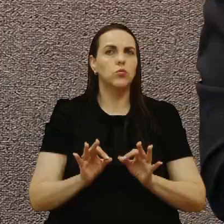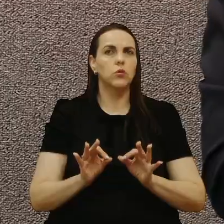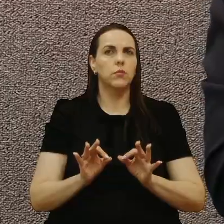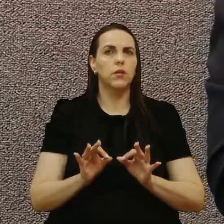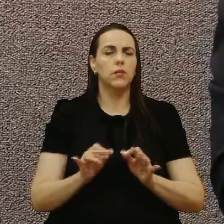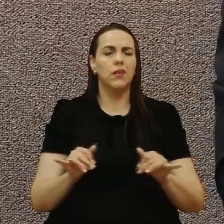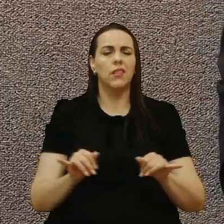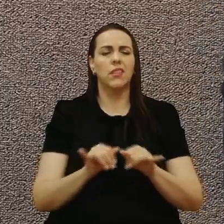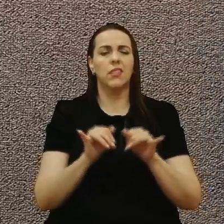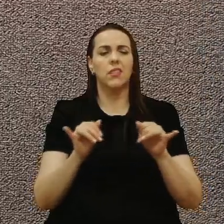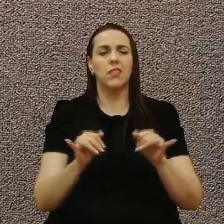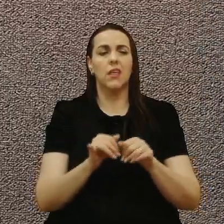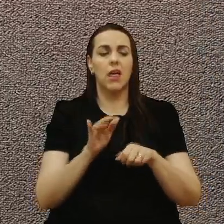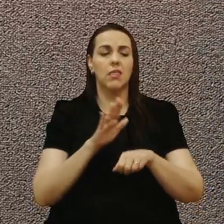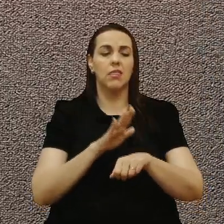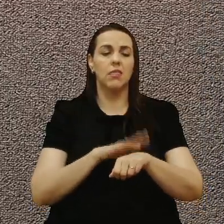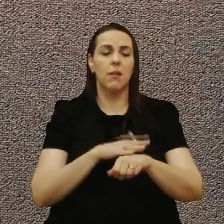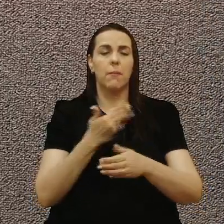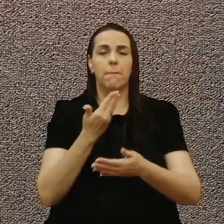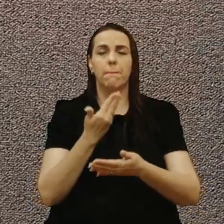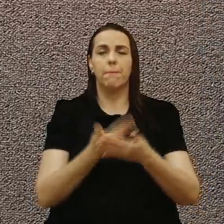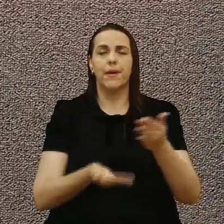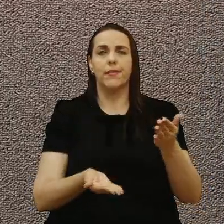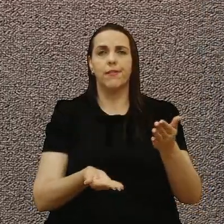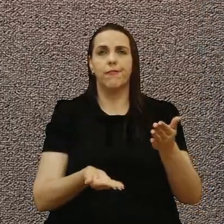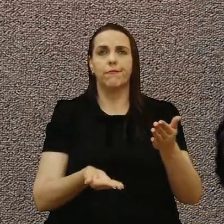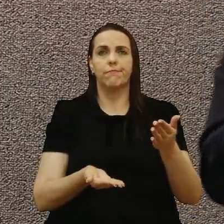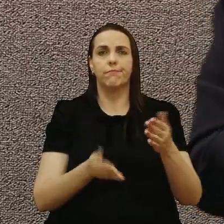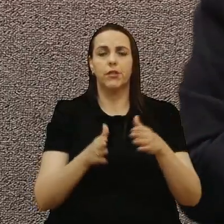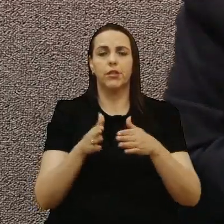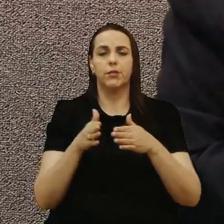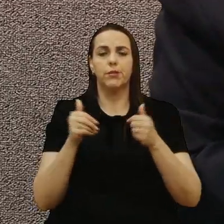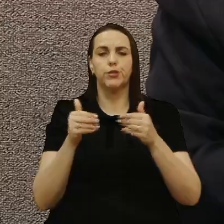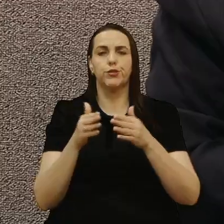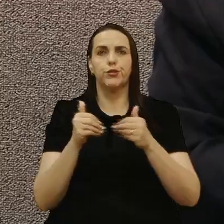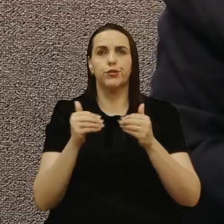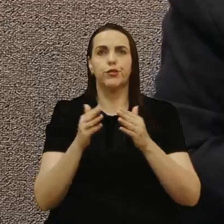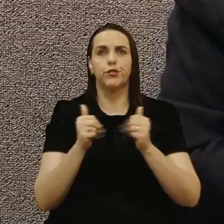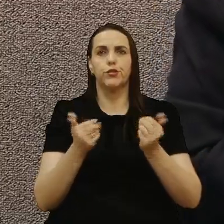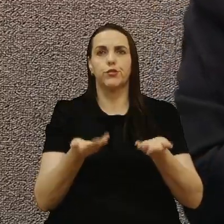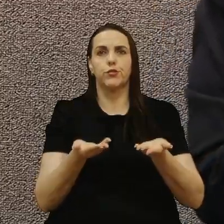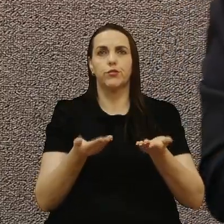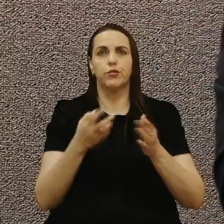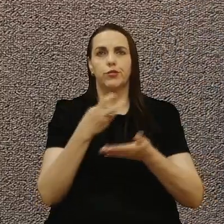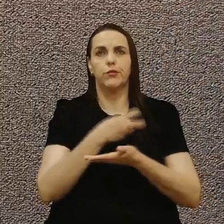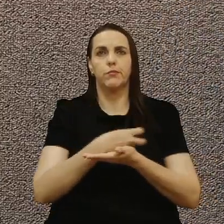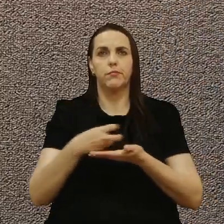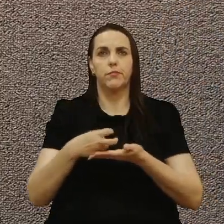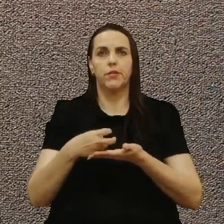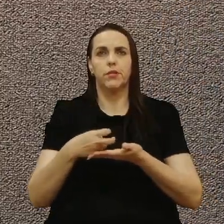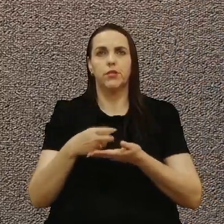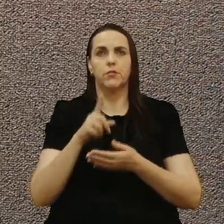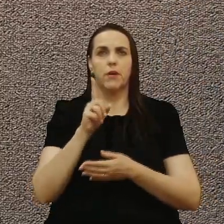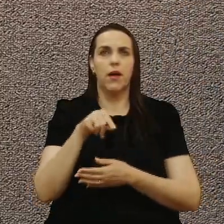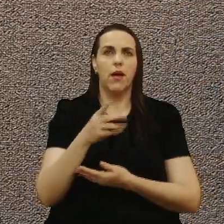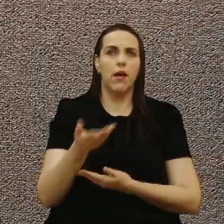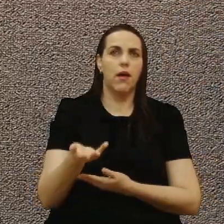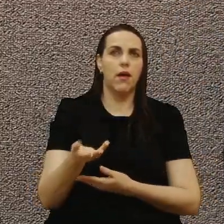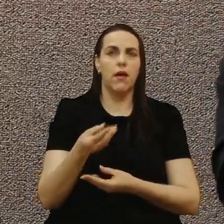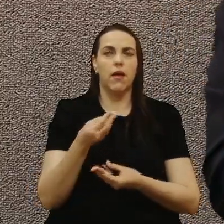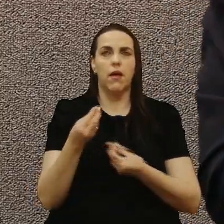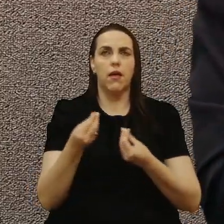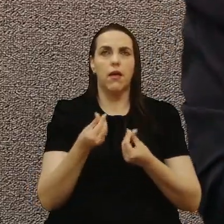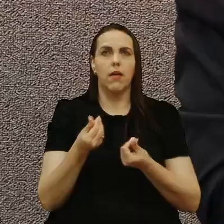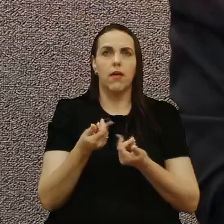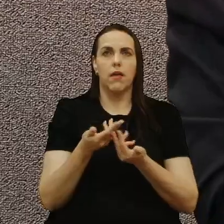banalização e o tempo que nós perdemos com essa solicitação de pedido de impeachment baseado